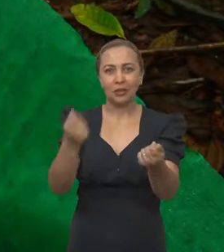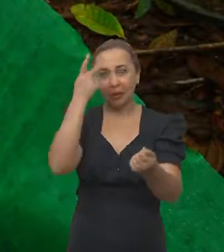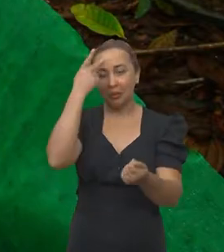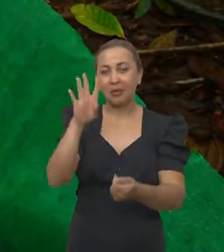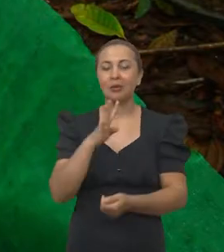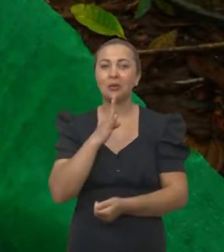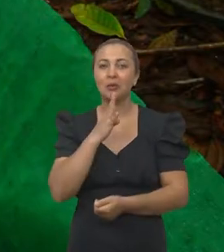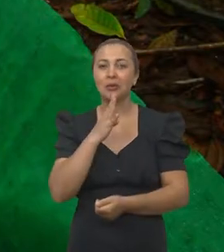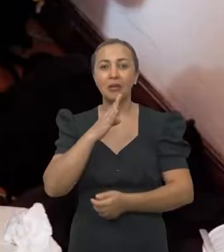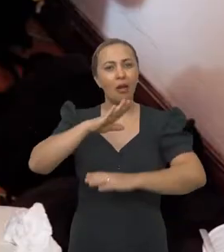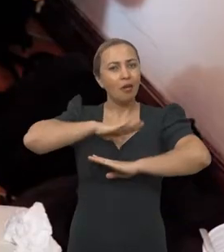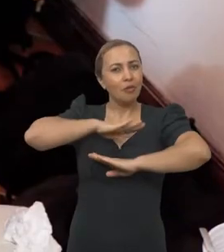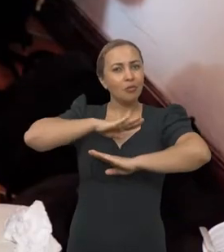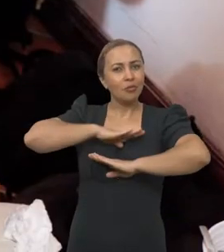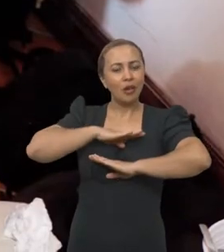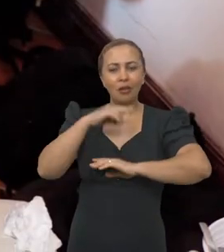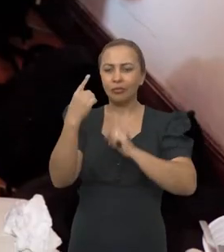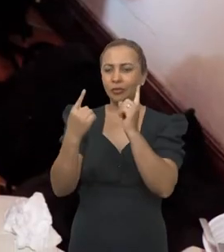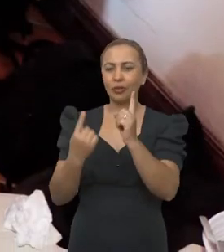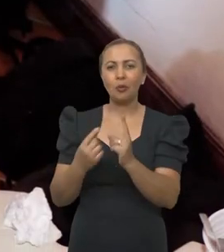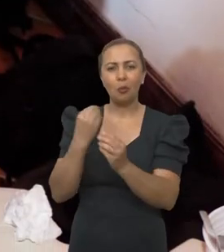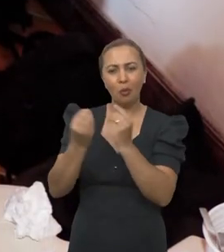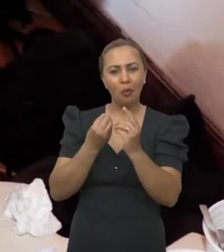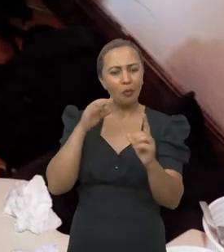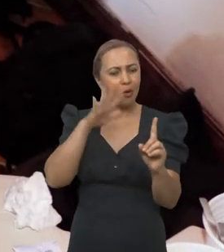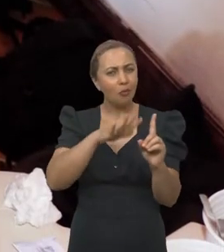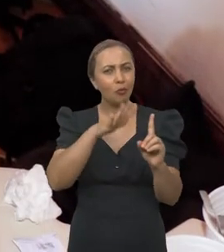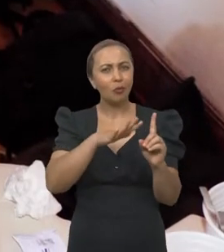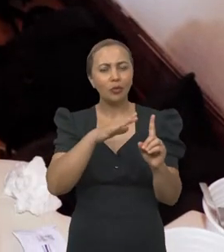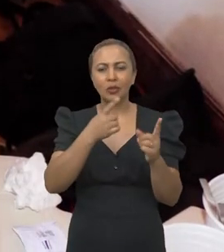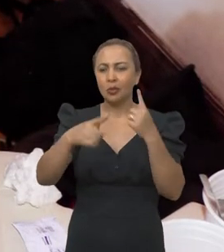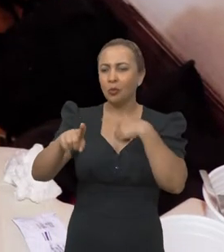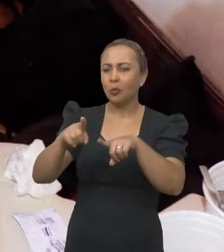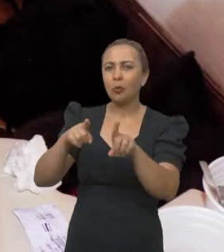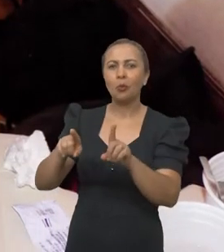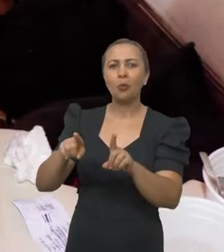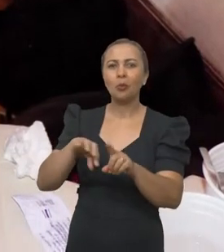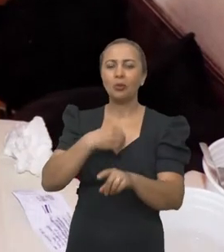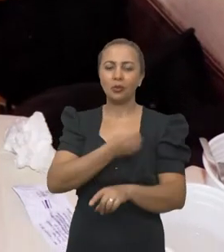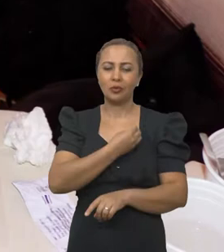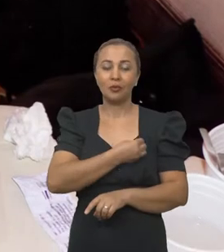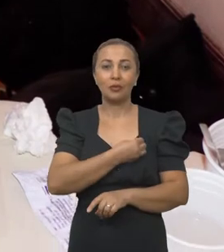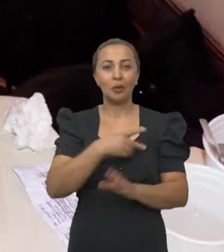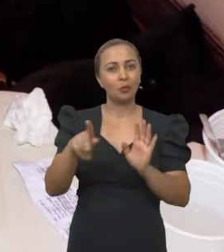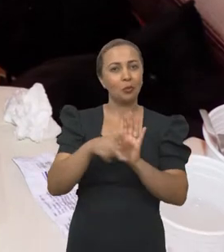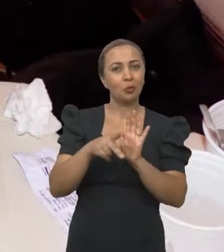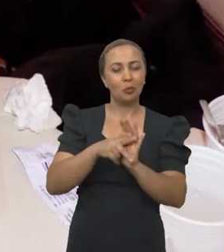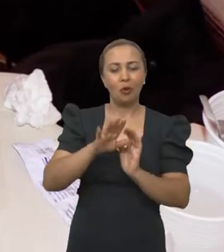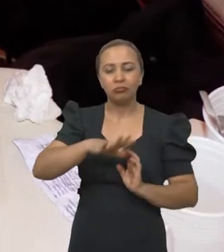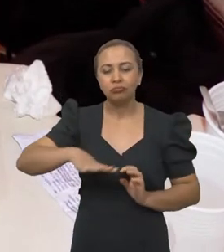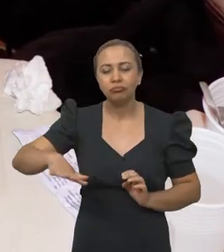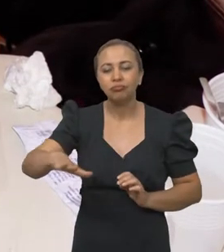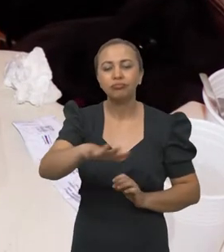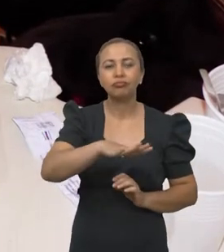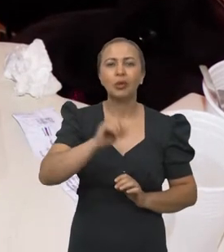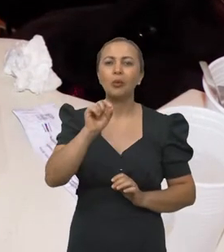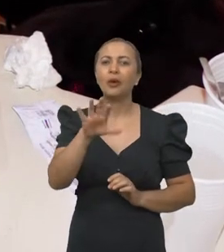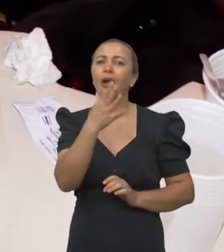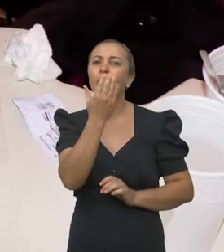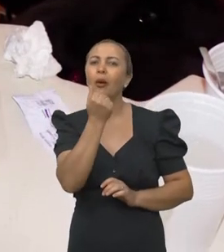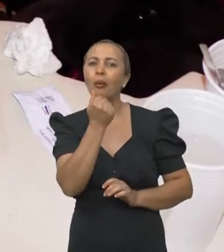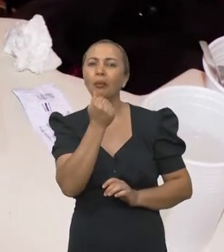natureza para conhecer o comportamento dela Como ela interage com os outros e assim você com seu próprio ambiente